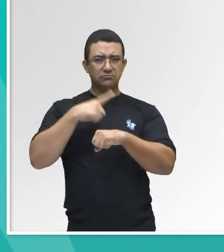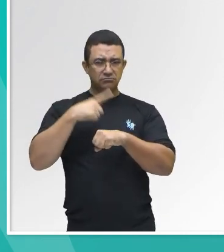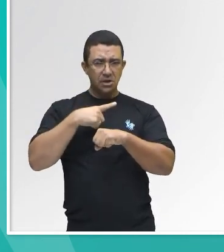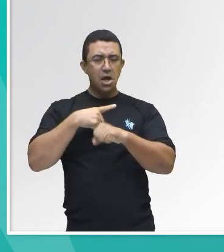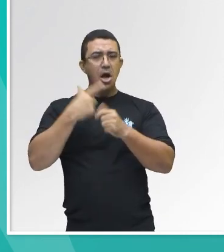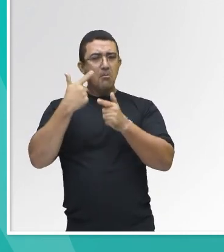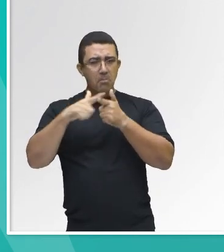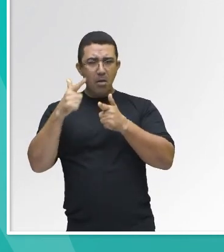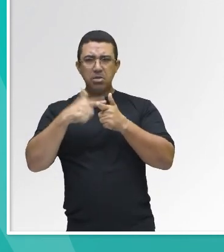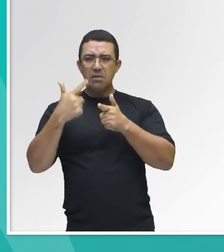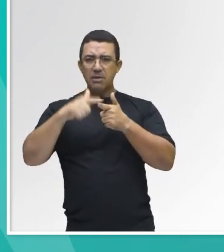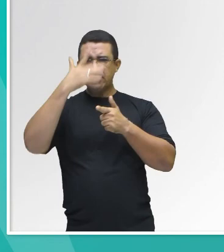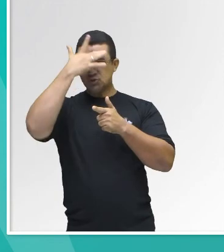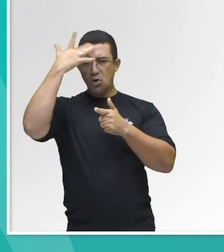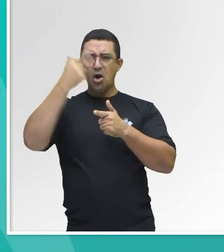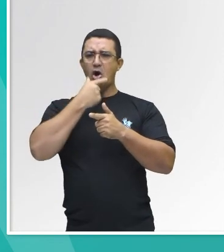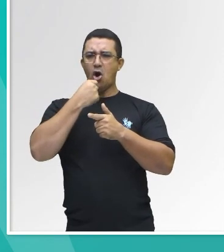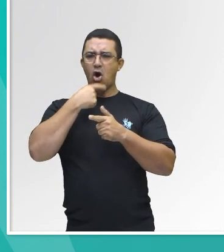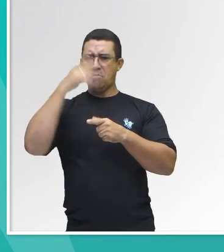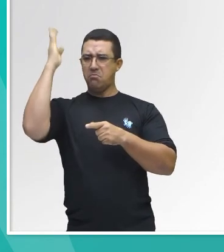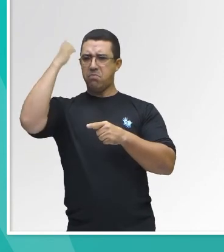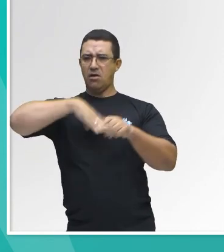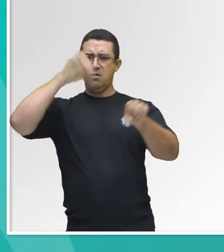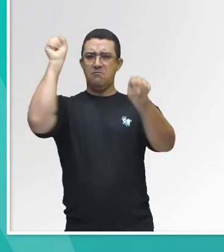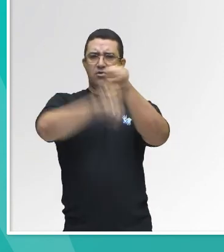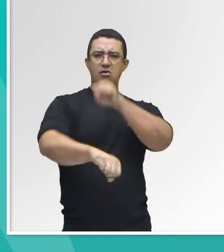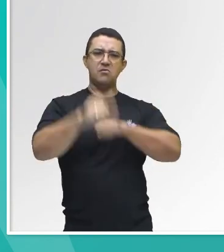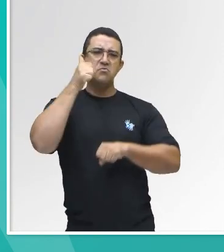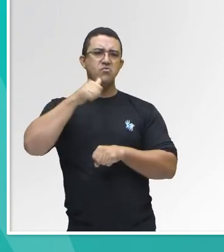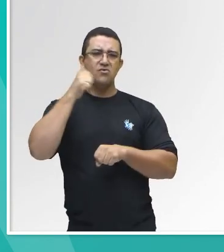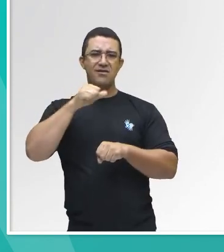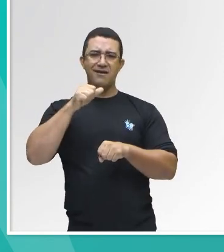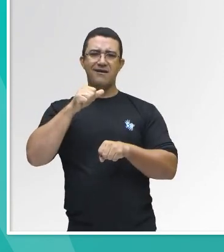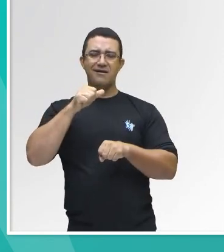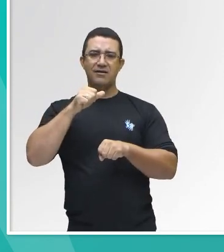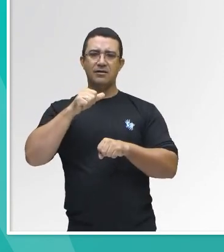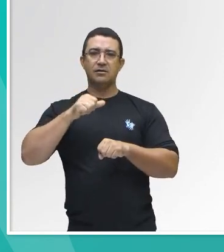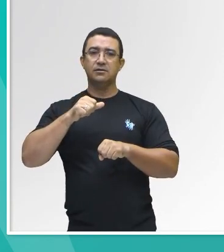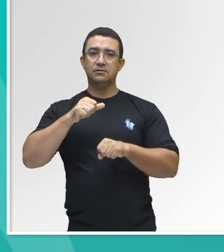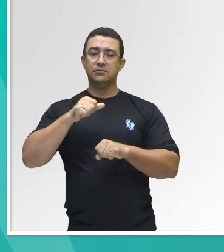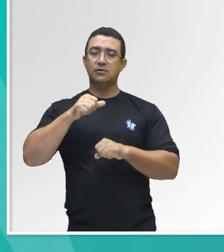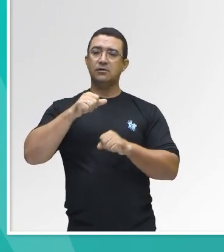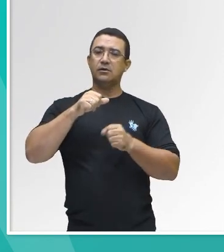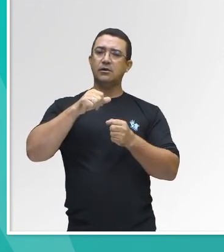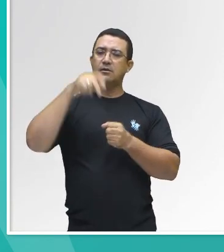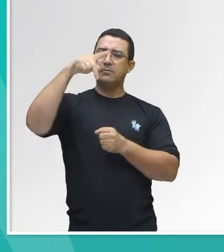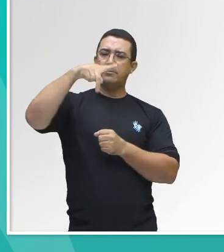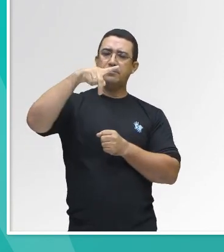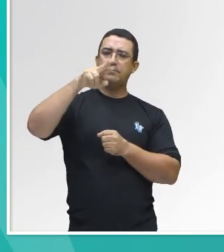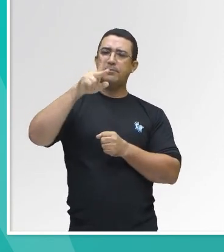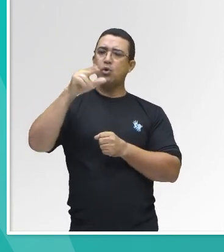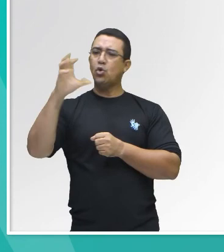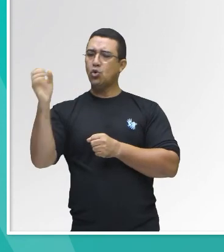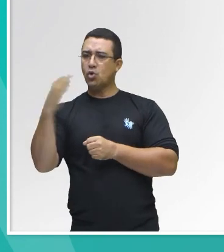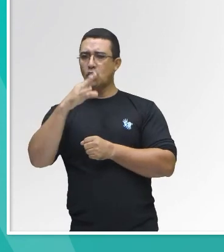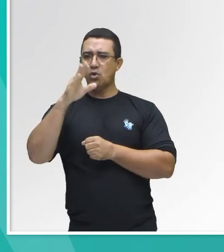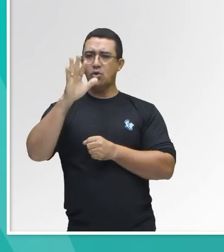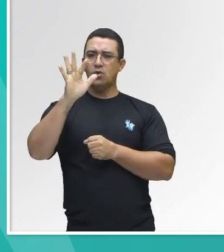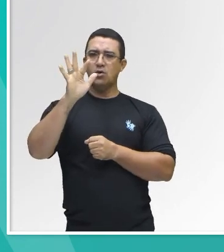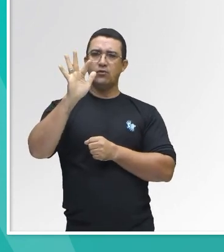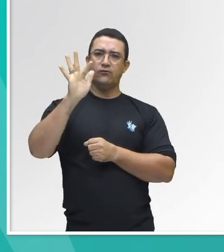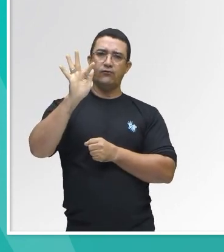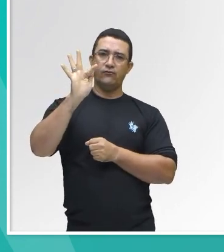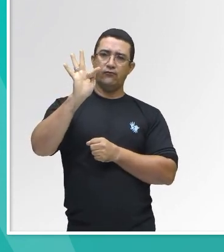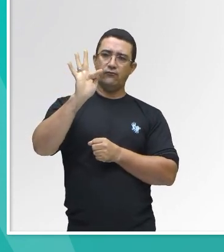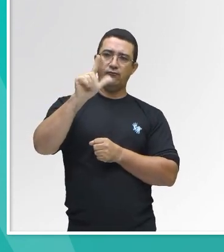maus tratos. Então, a expressão puro floro, ela foi usada pelo autor